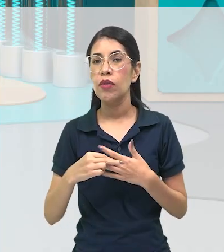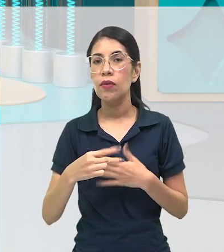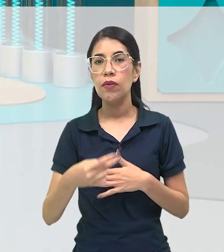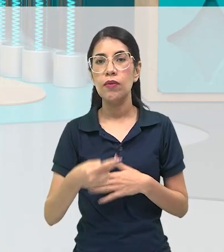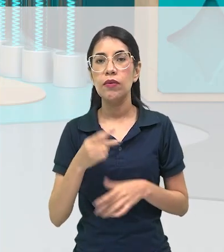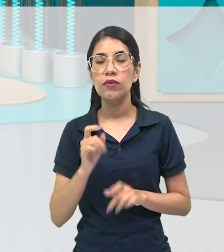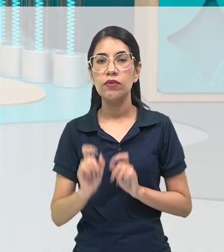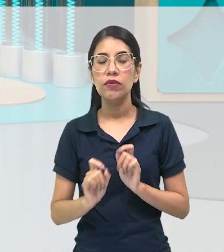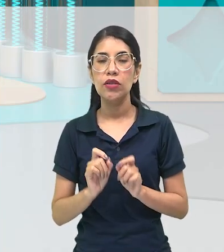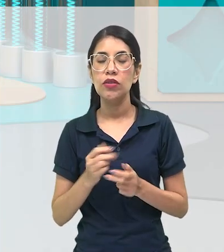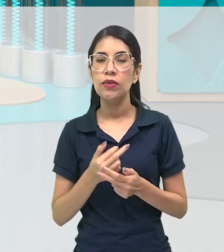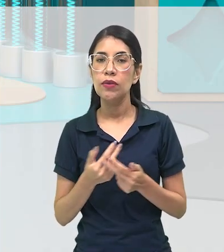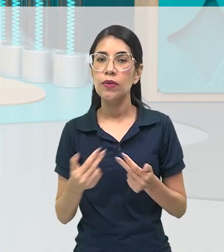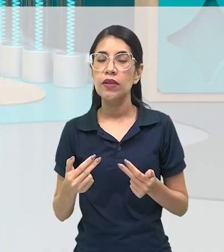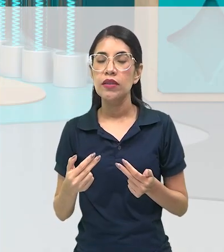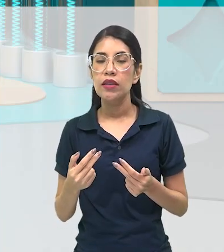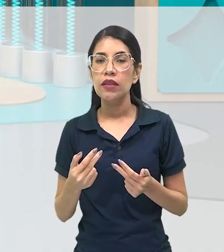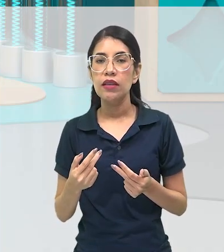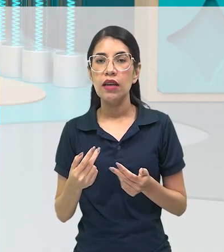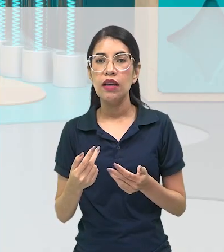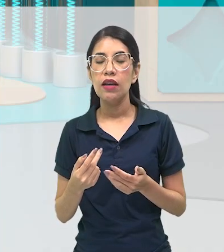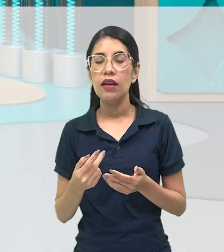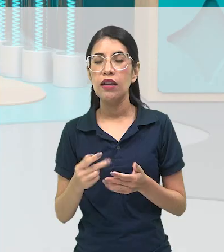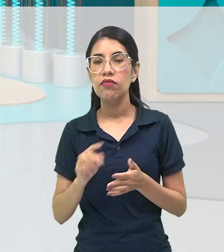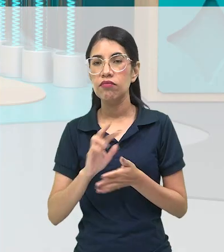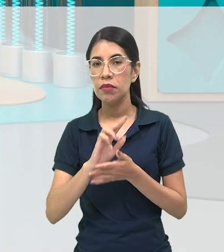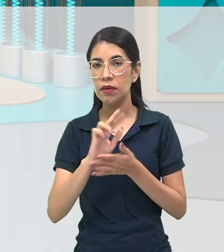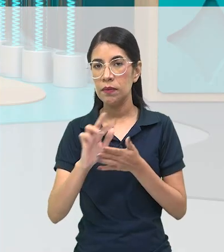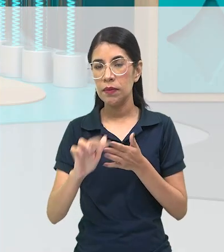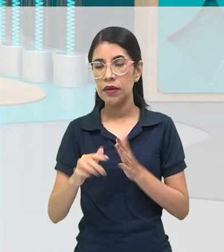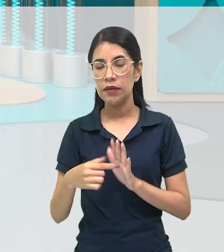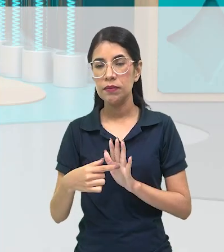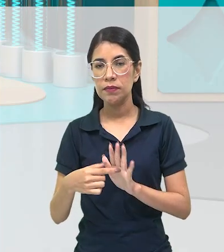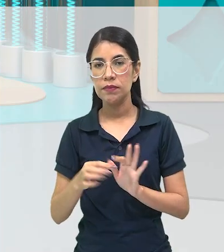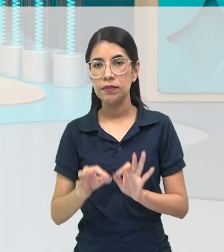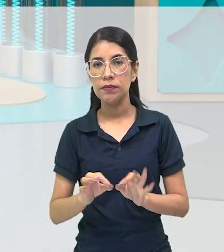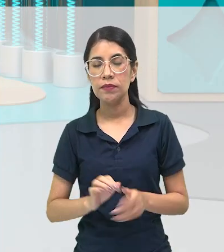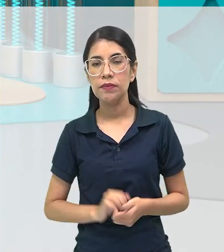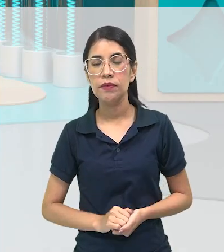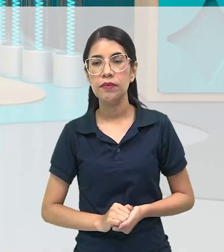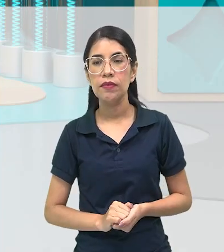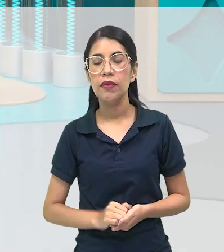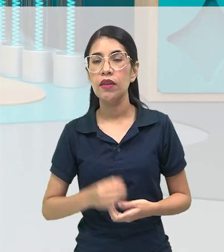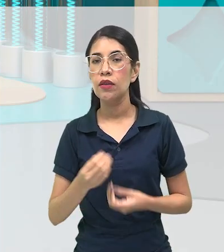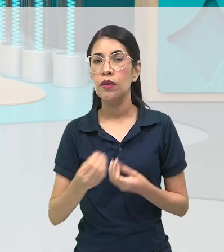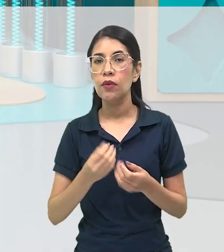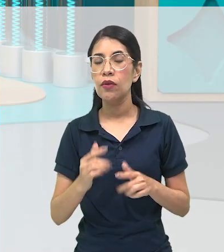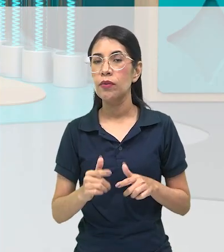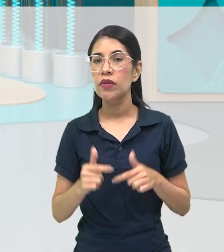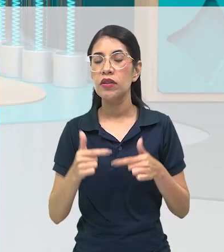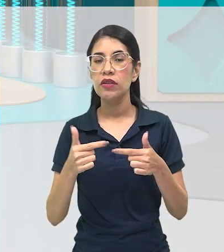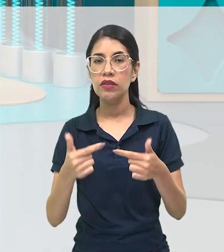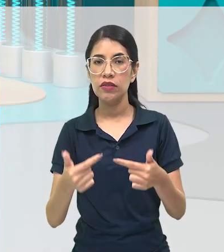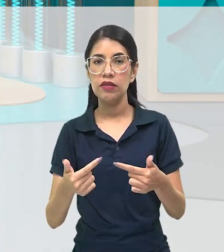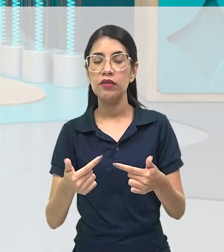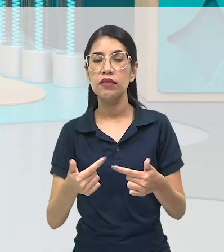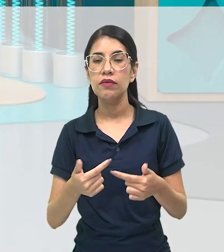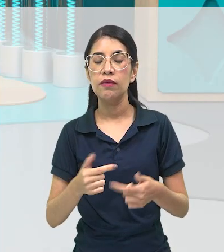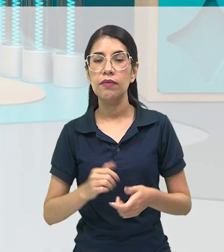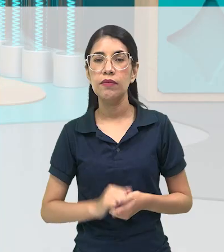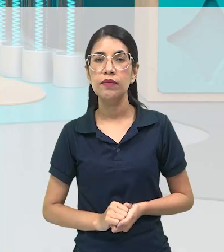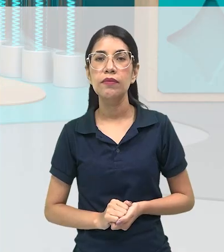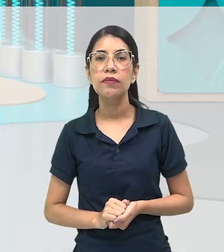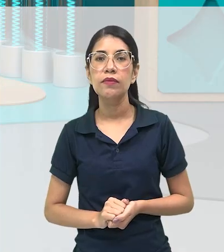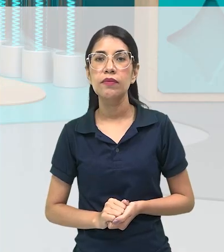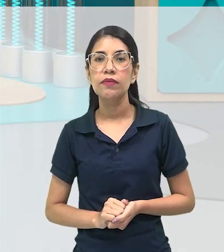sempre uma consequência de alguma coisa, né? De algum desses fatores aí. Qual é o procedimento que se deve ter